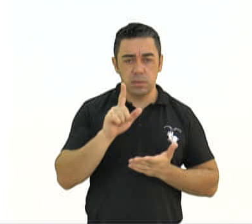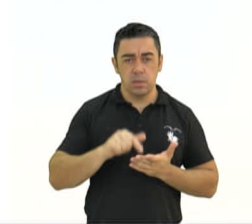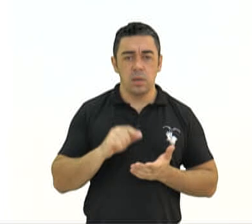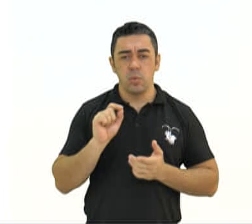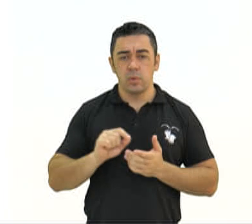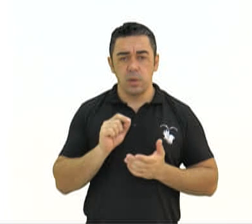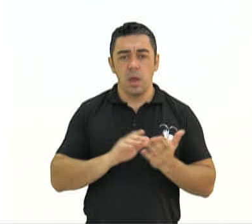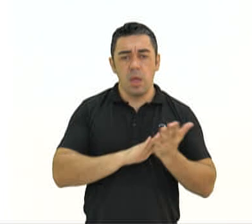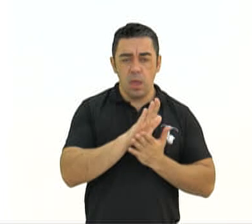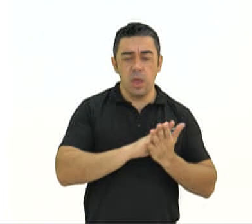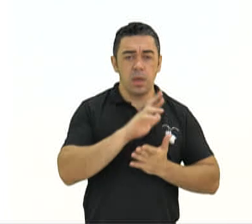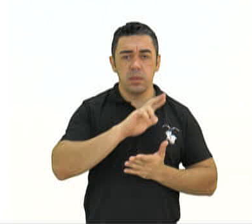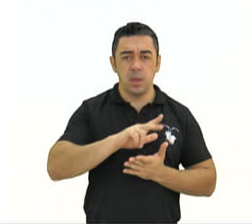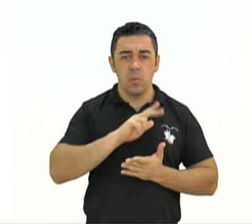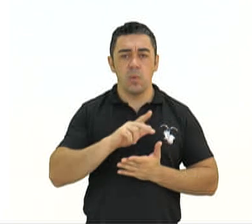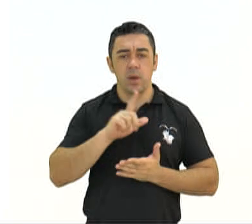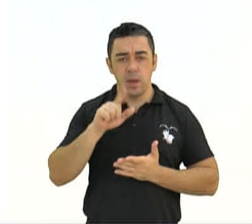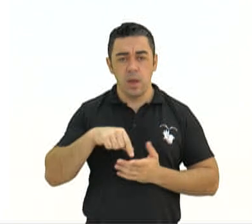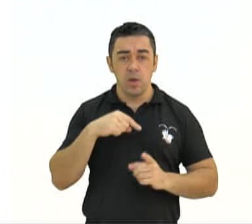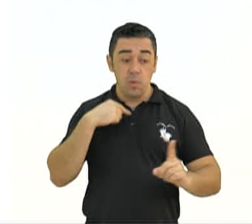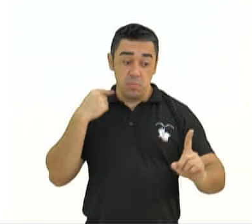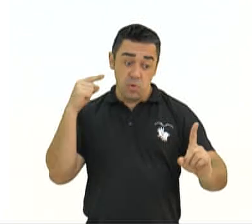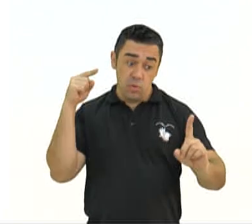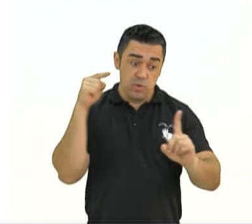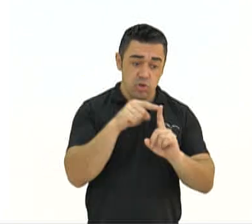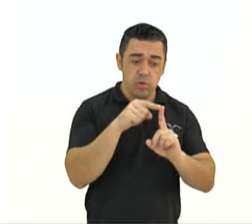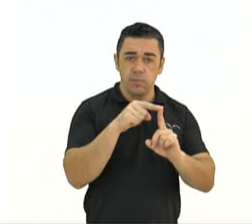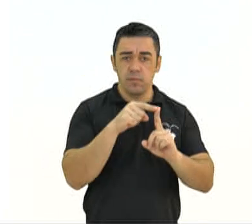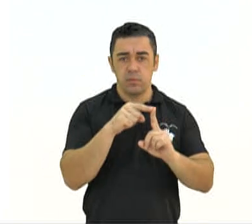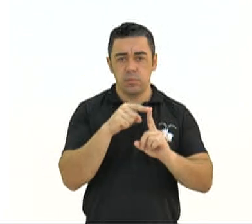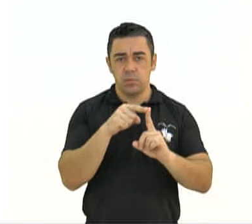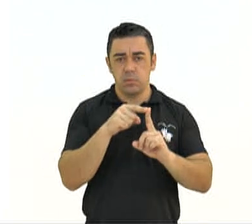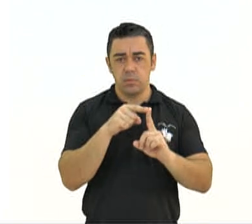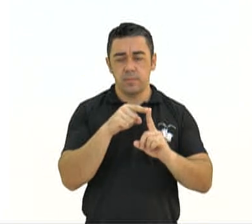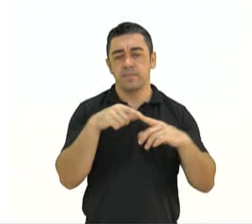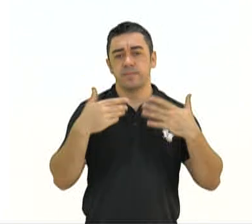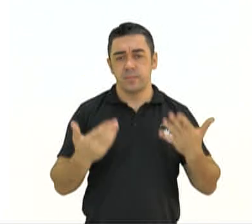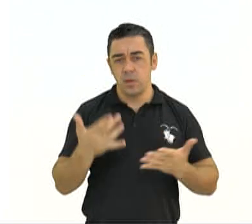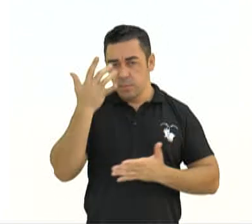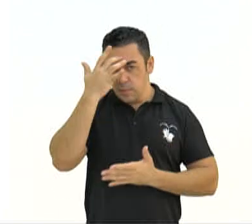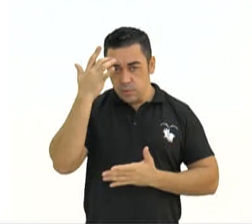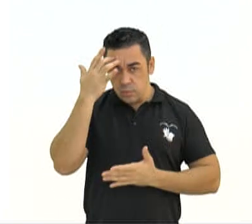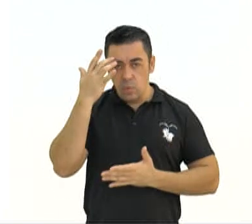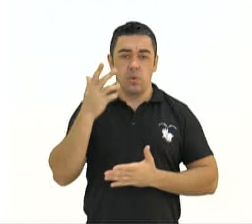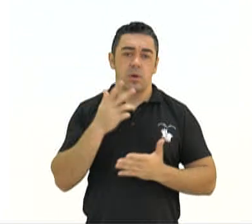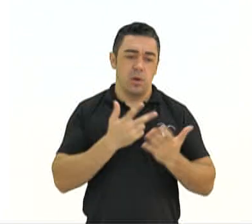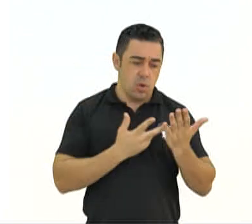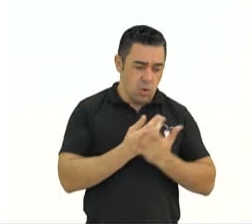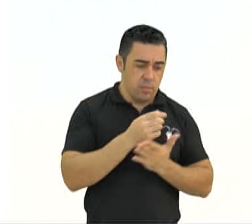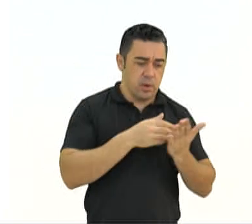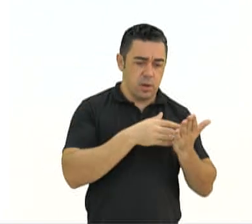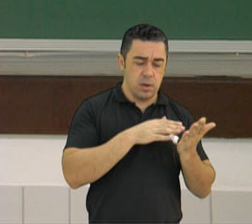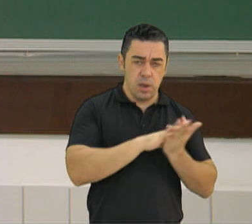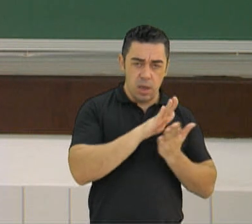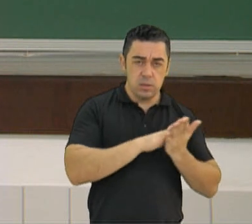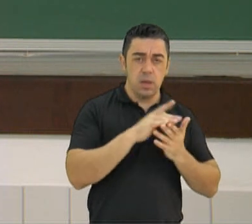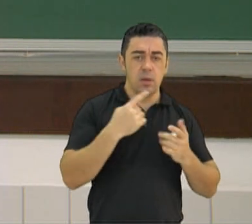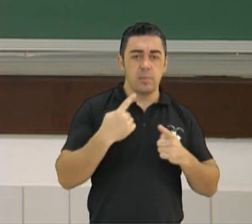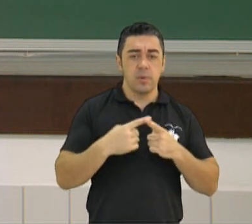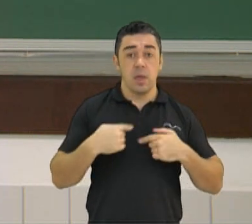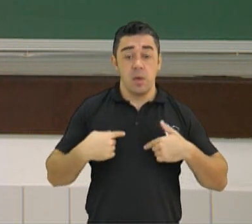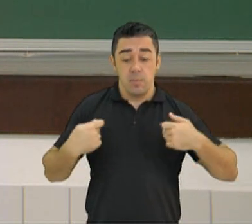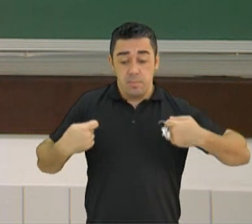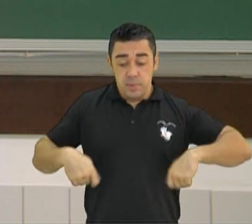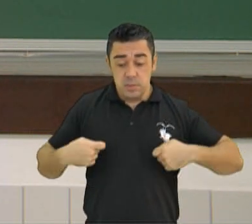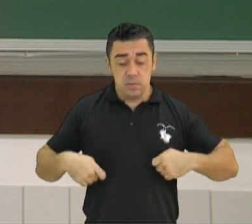meio e adquire status de finalidade. Então, as pessoas deixam de consumir por uma necessidade, porque